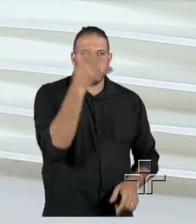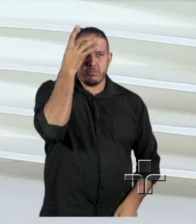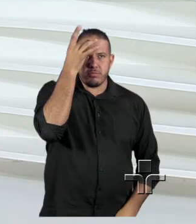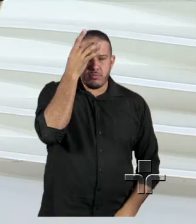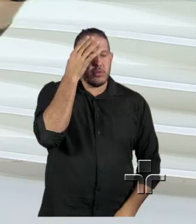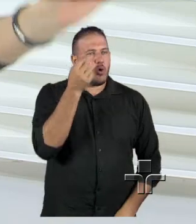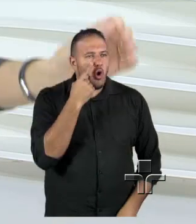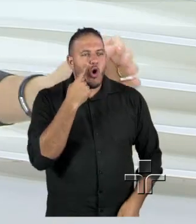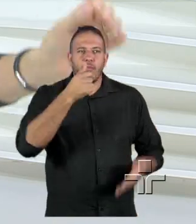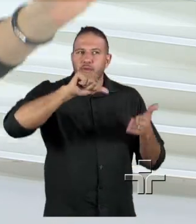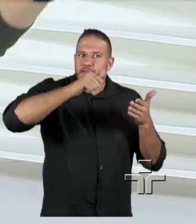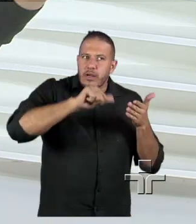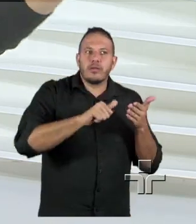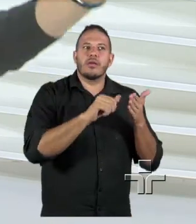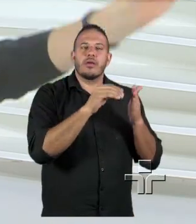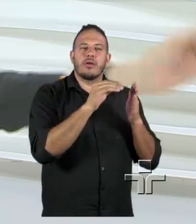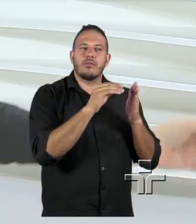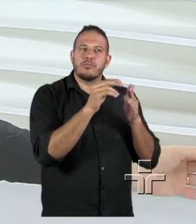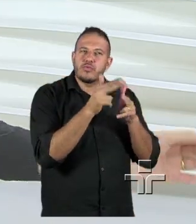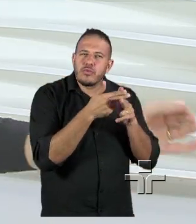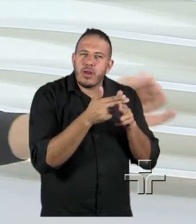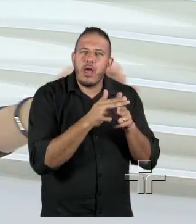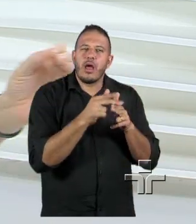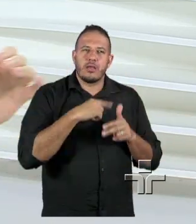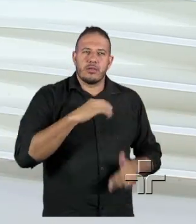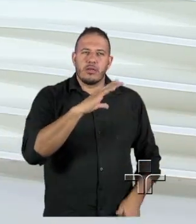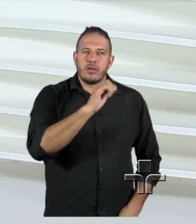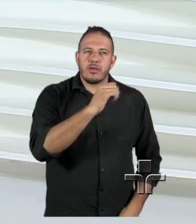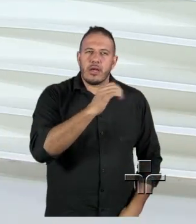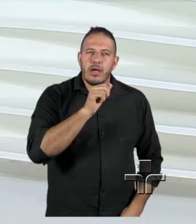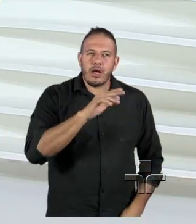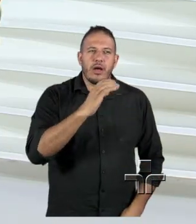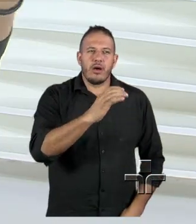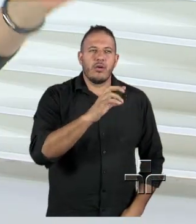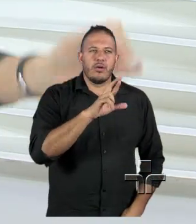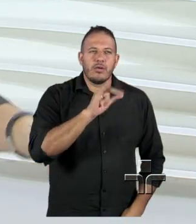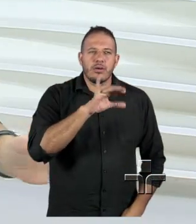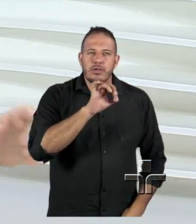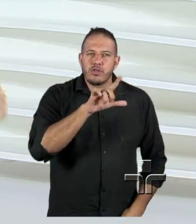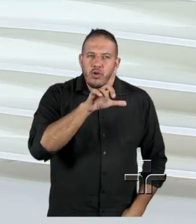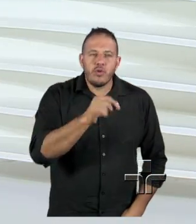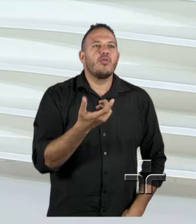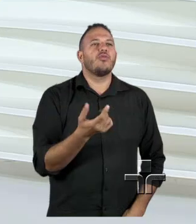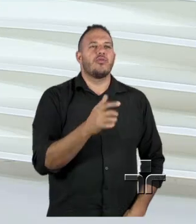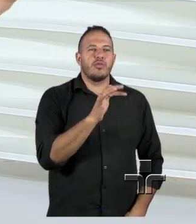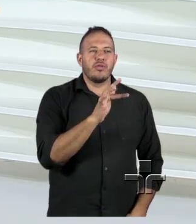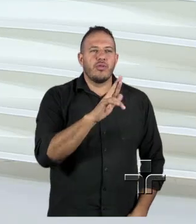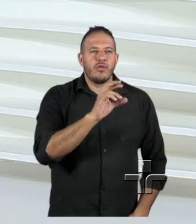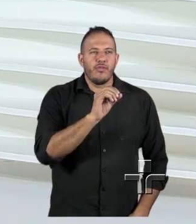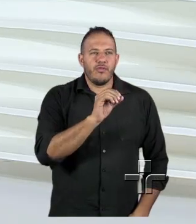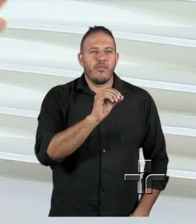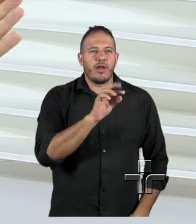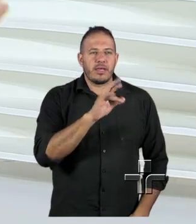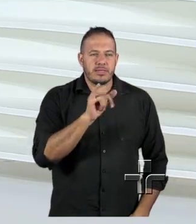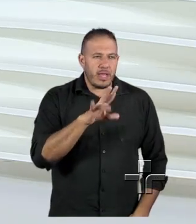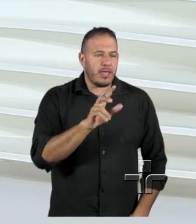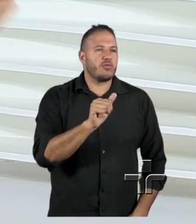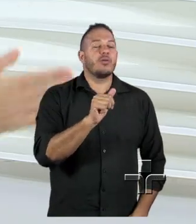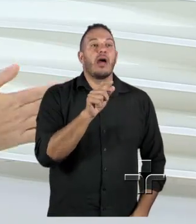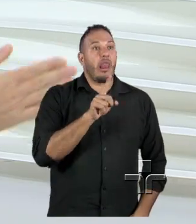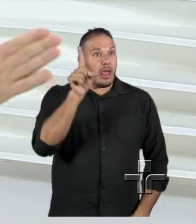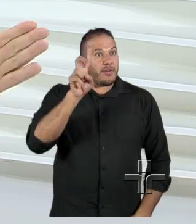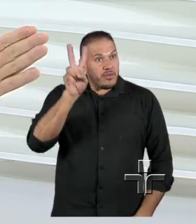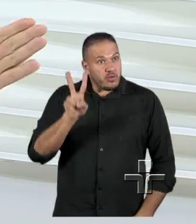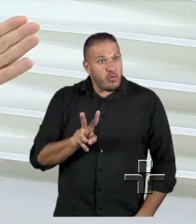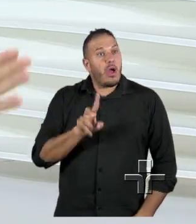monovarietal, chocolate feito com cacau crioulo, com forasteiro, com trinitário. A Venezuela tem um cacau